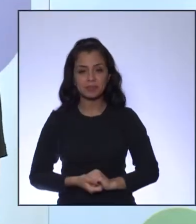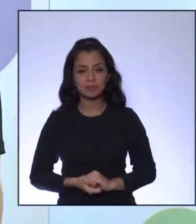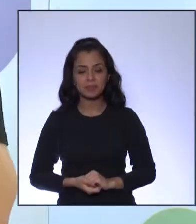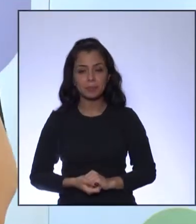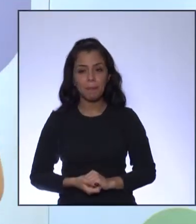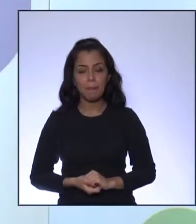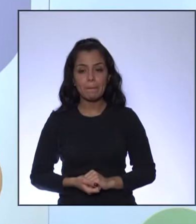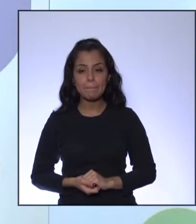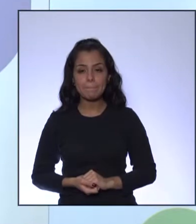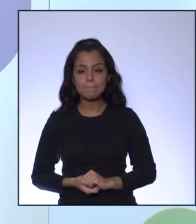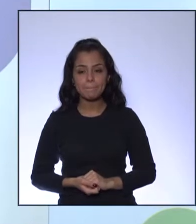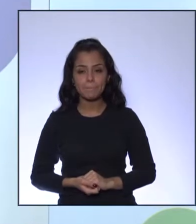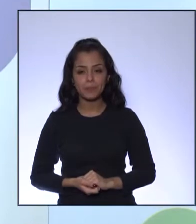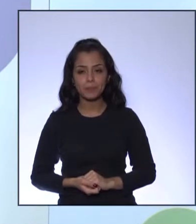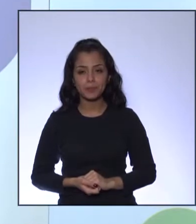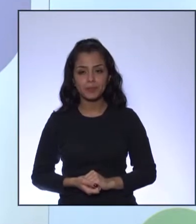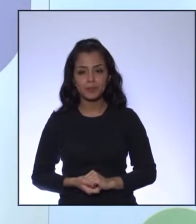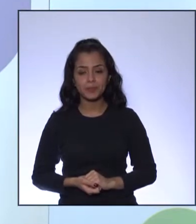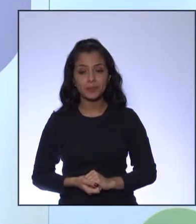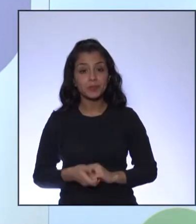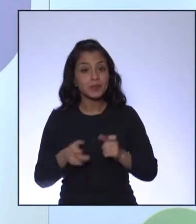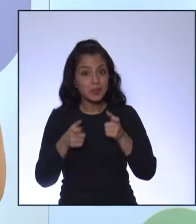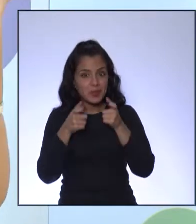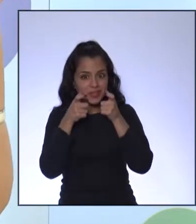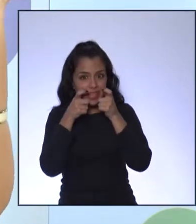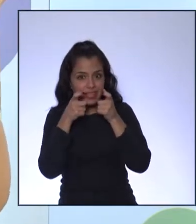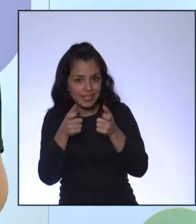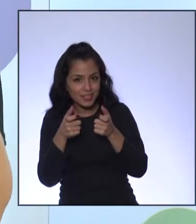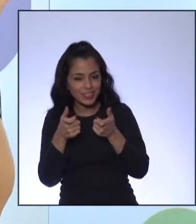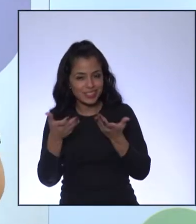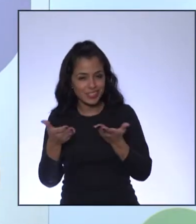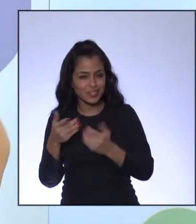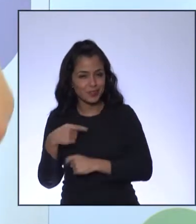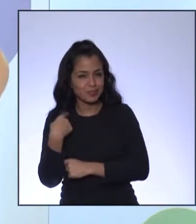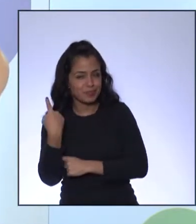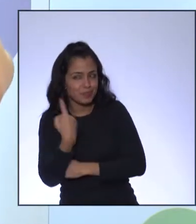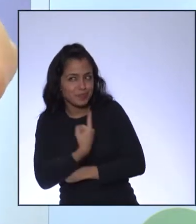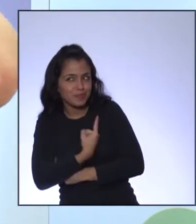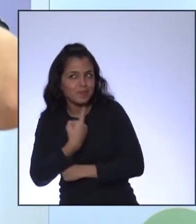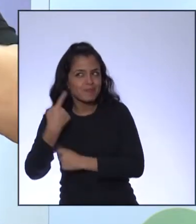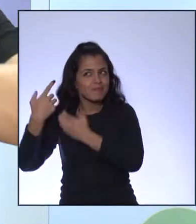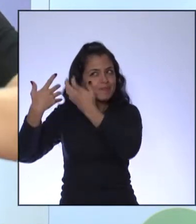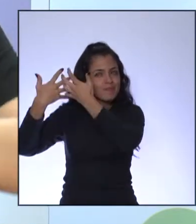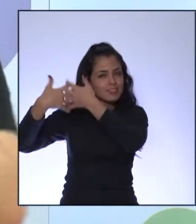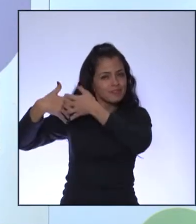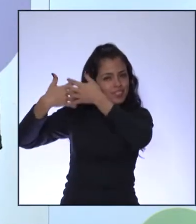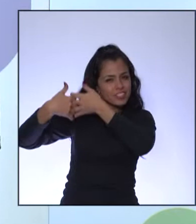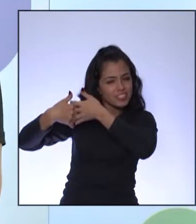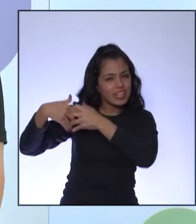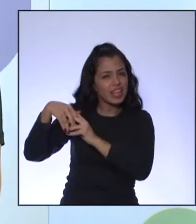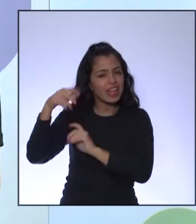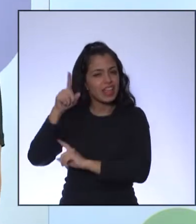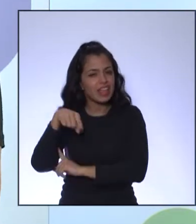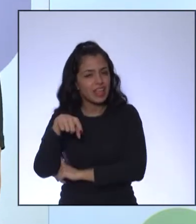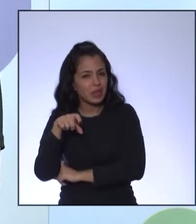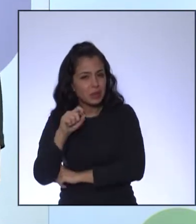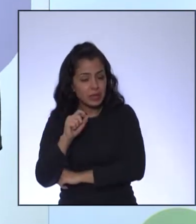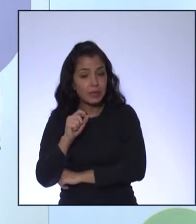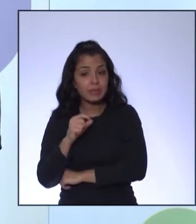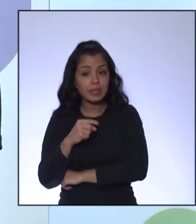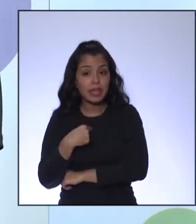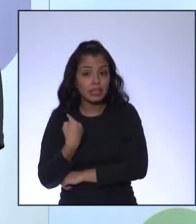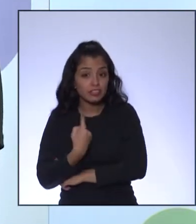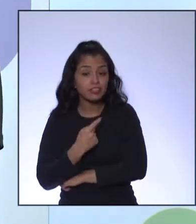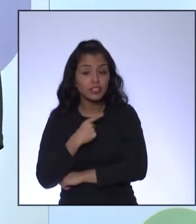O interessante da gente pensar um pouquinho nessa conversa de o que você quer ser quando crescer é que a gente tem a oportunidade